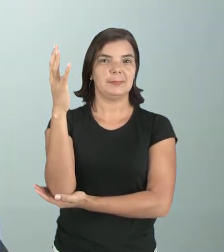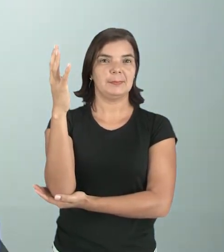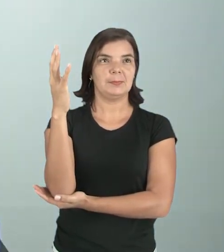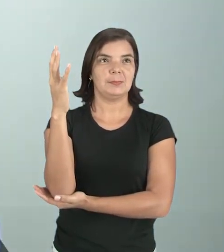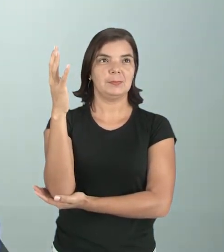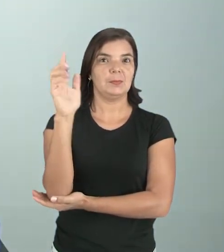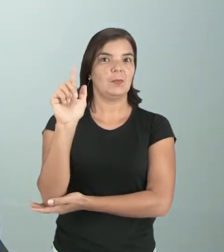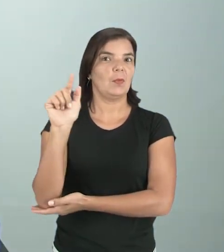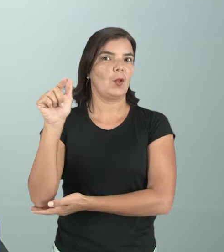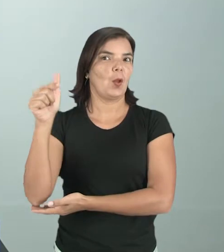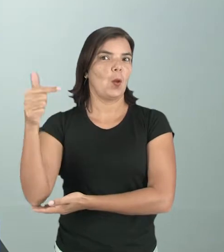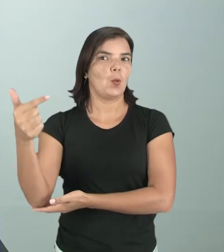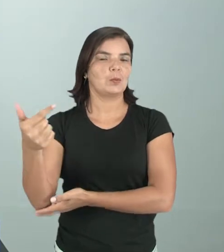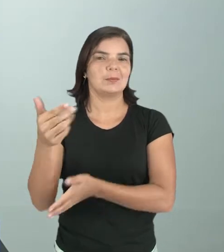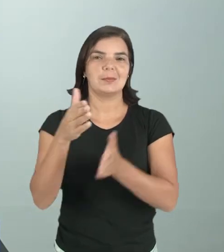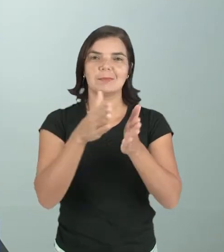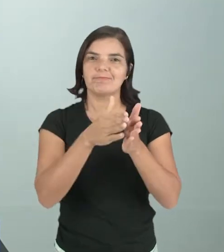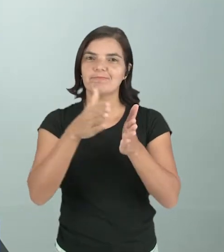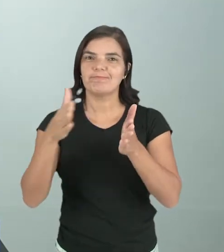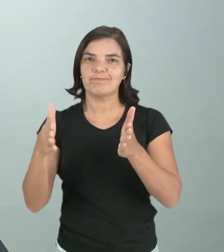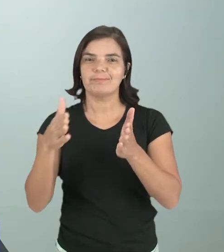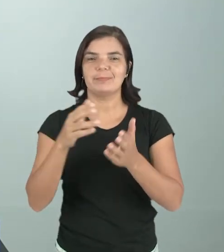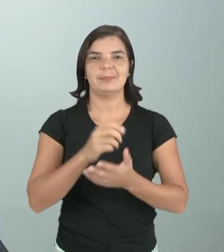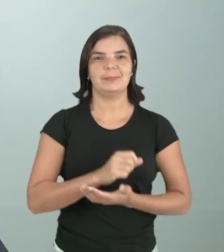começa outra fase.